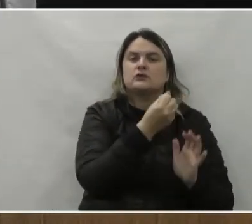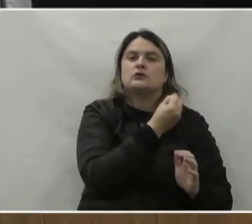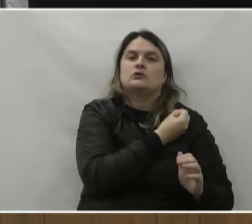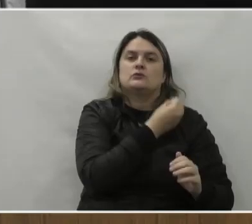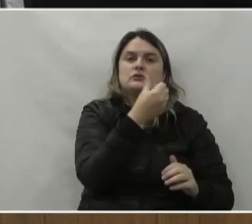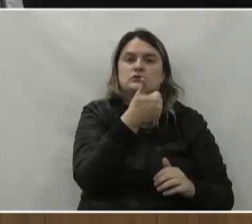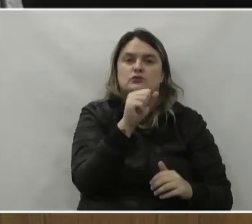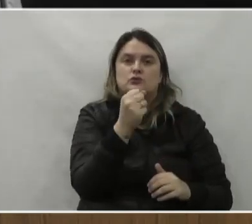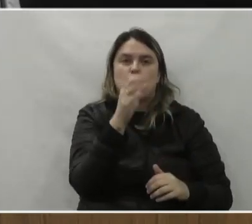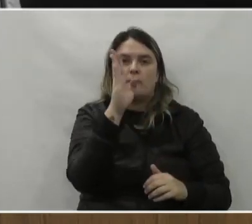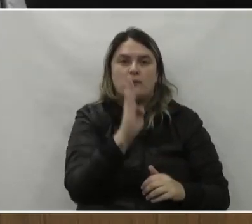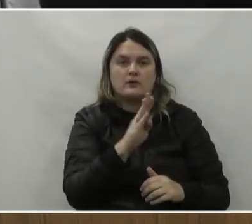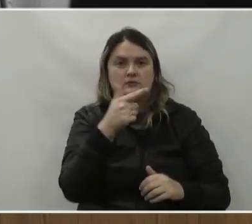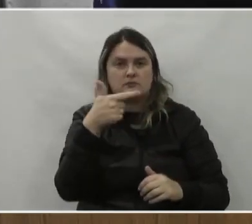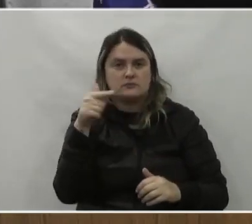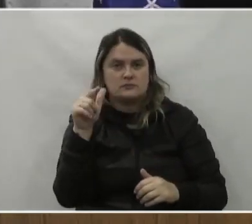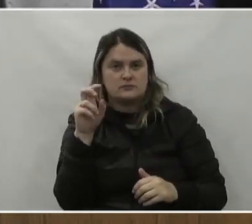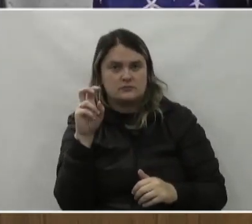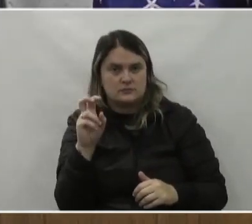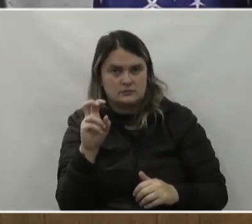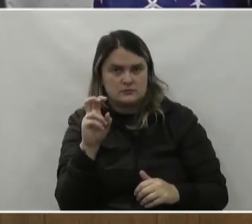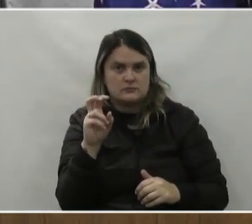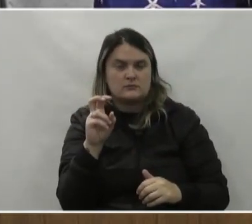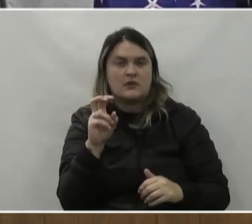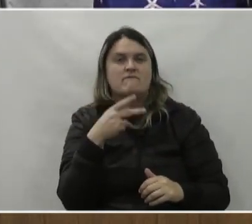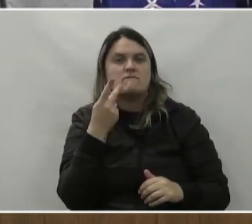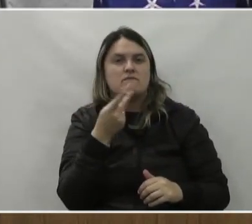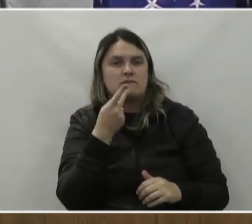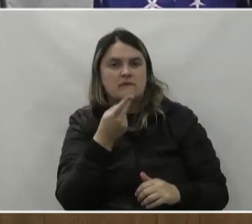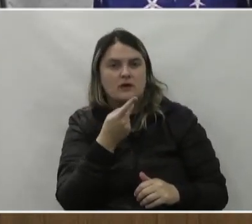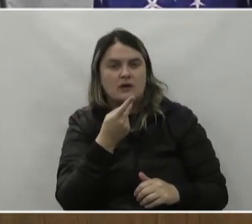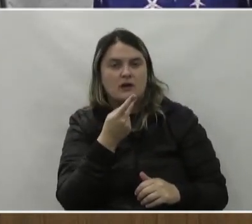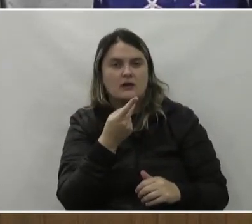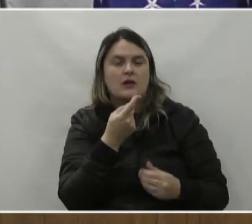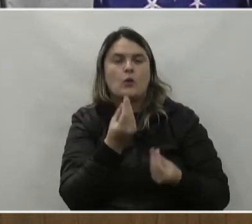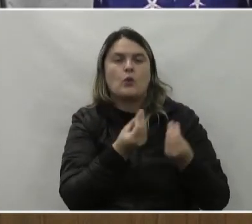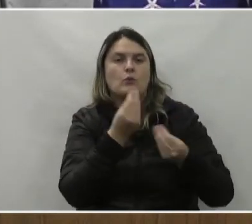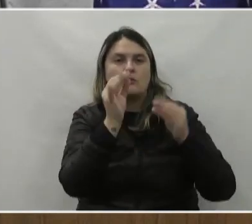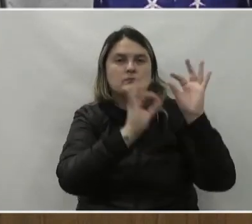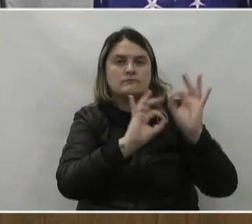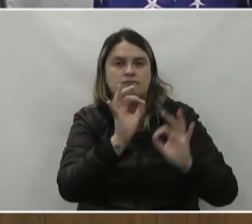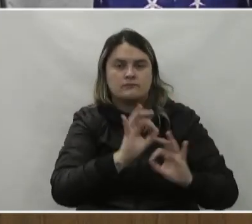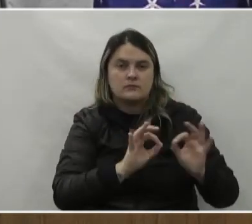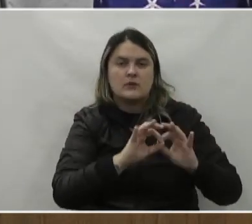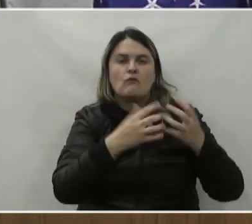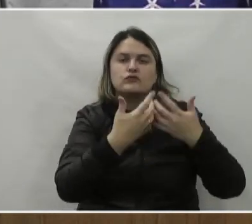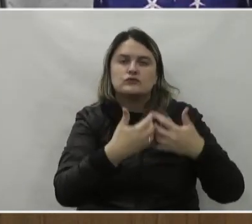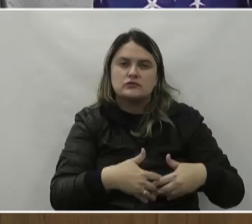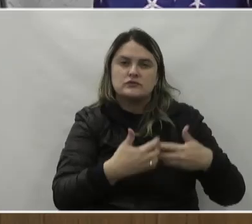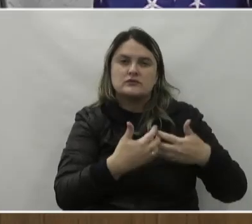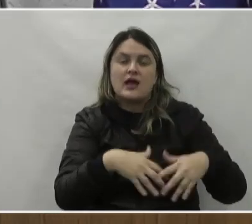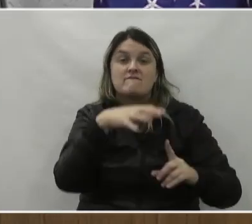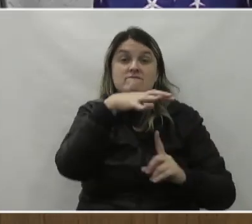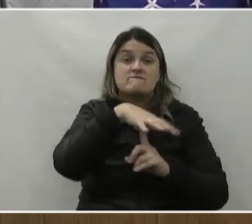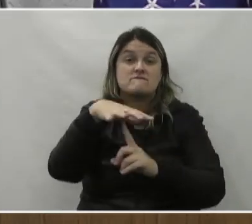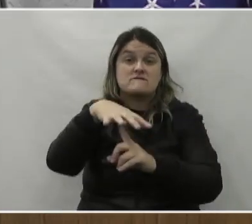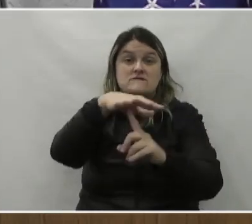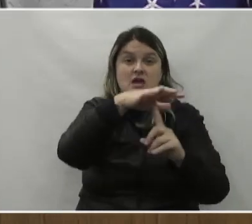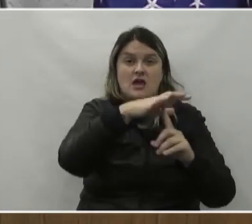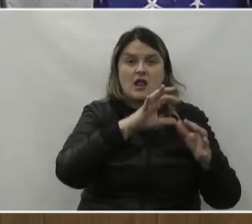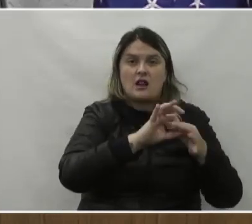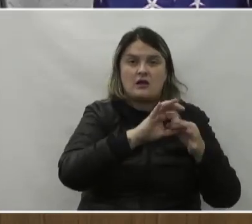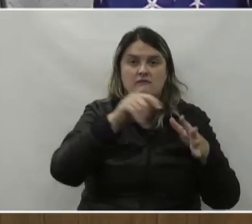número 18/2025 dispõe sobre a organização e o funcionamento das feiras livres